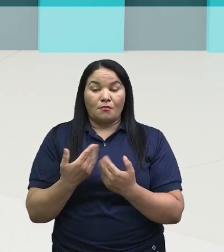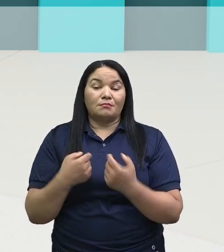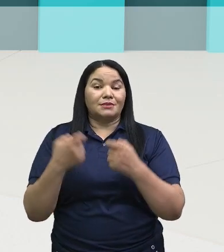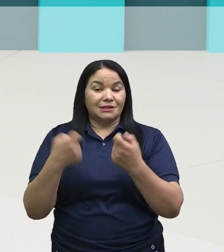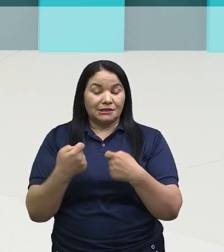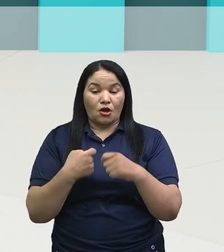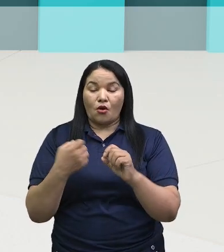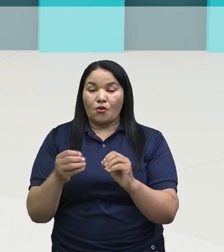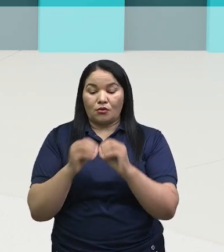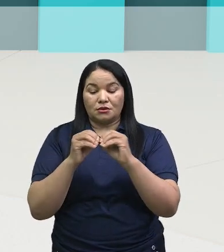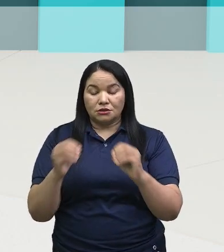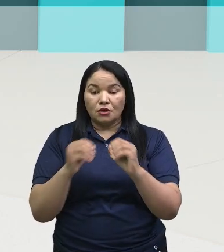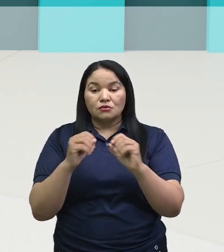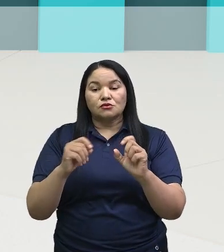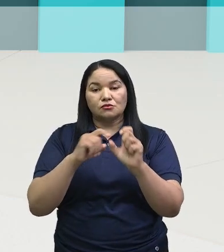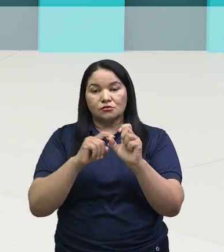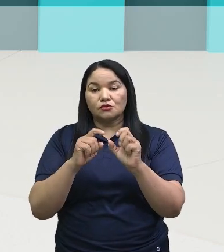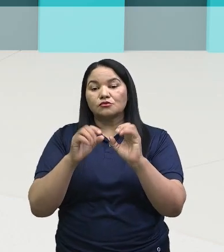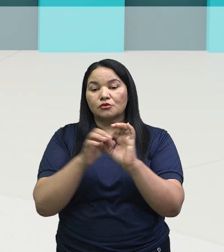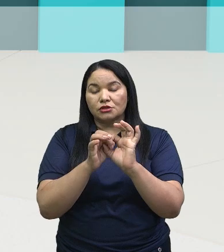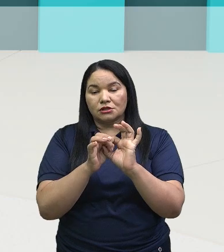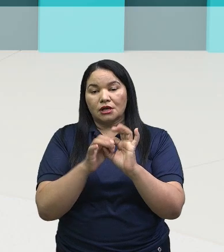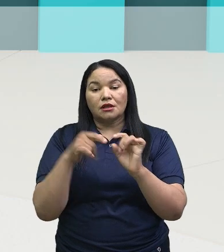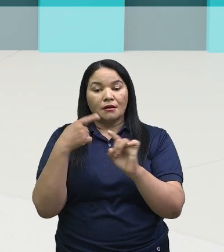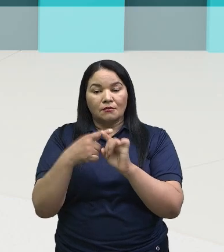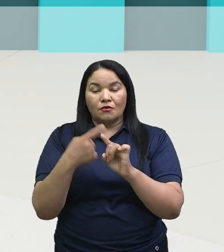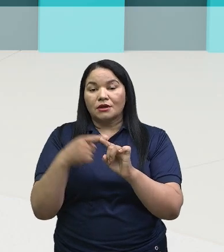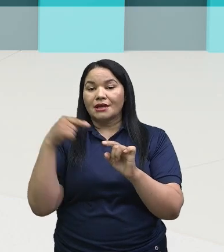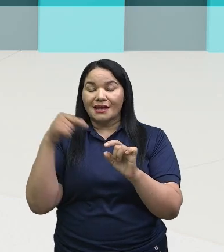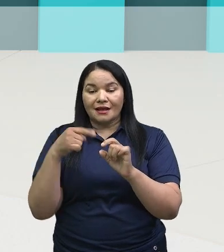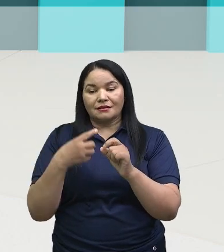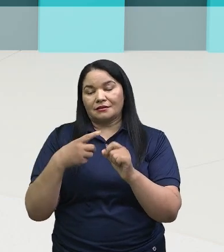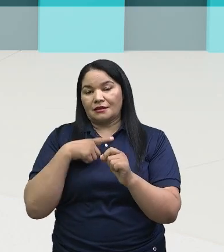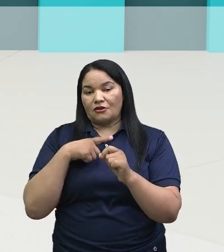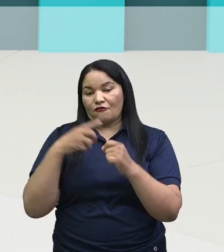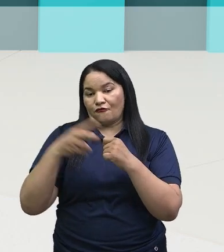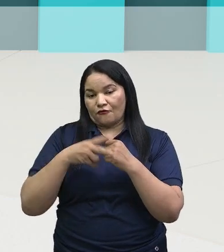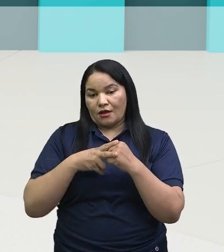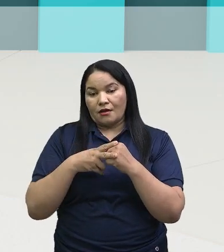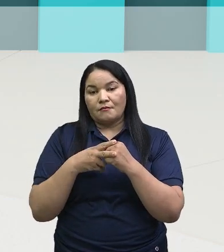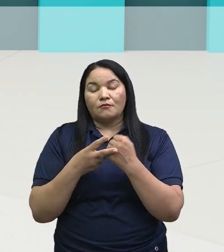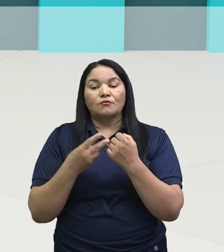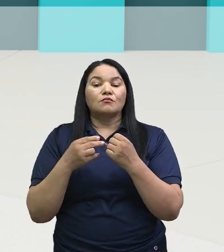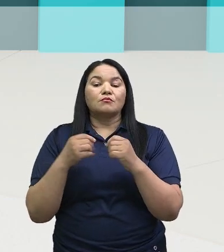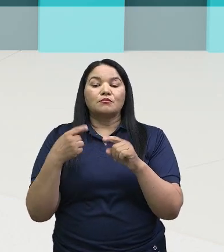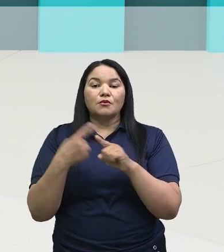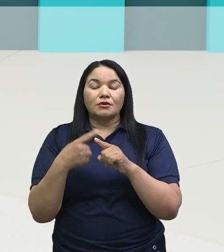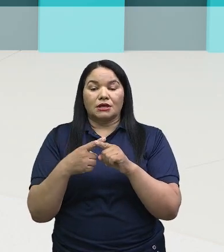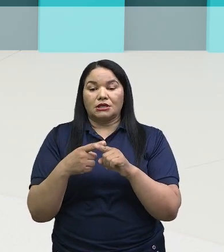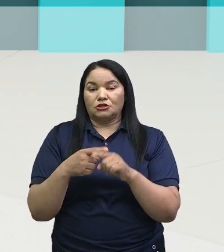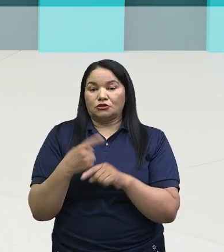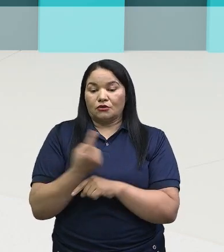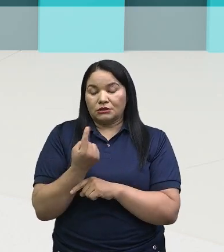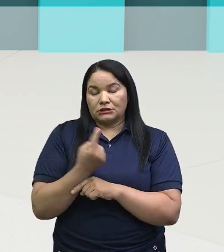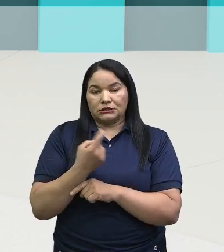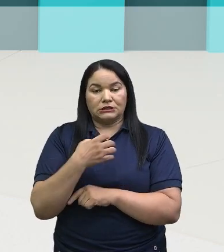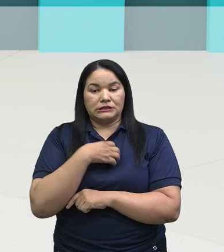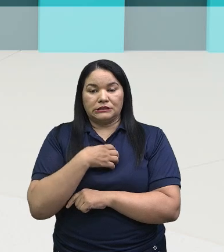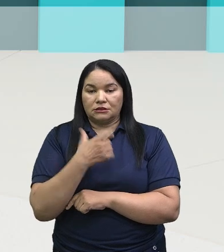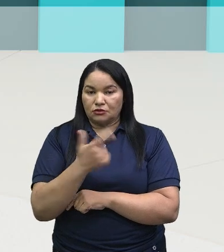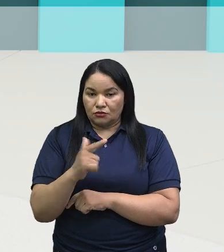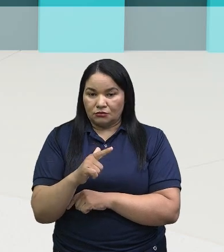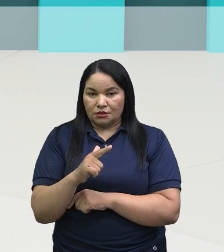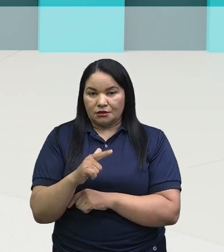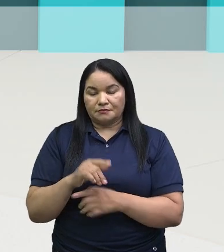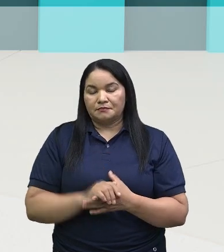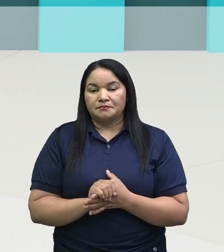de oração subordinada. É uma oração porque possui um verbo e é subordinada porque sozinha não apresenta sentido.